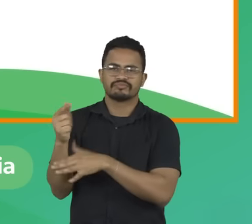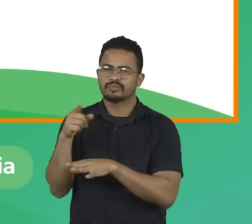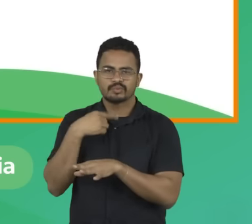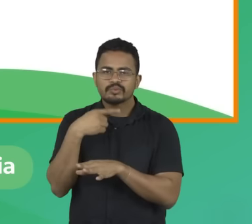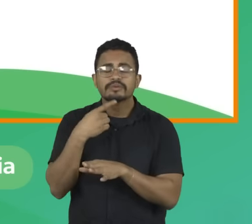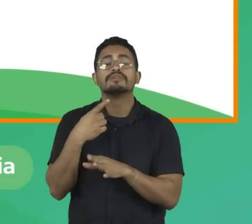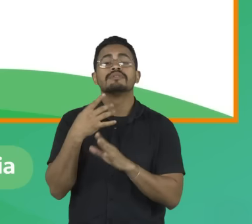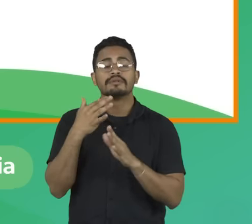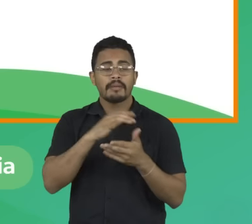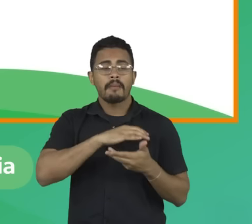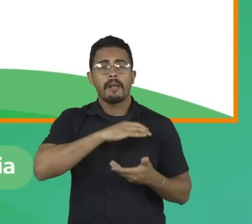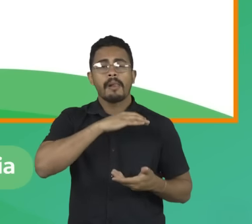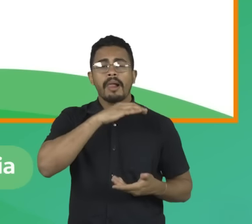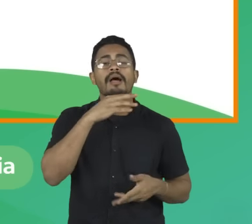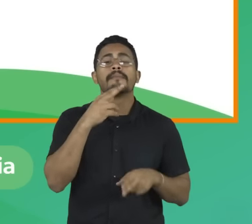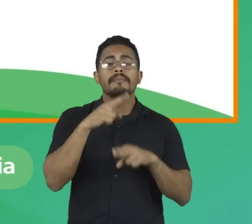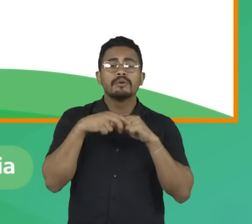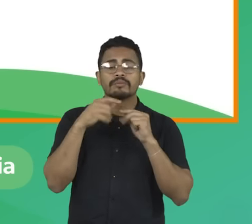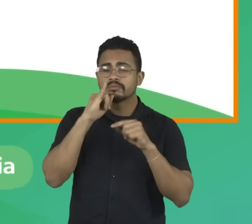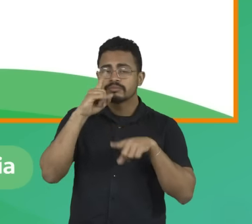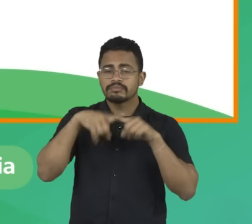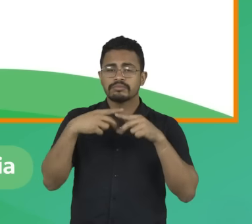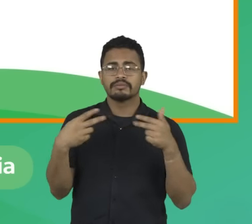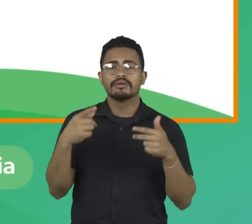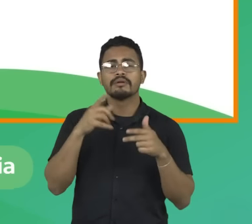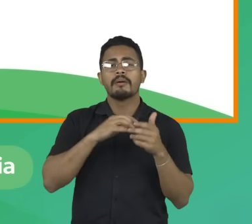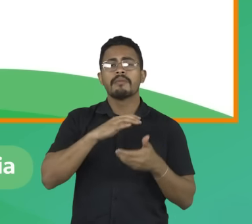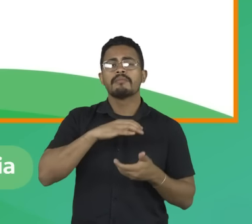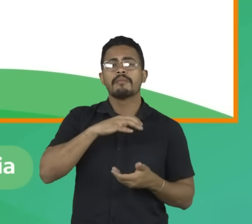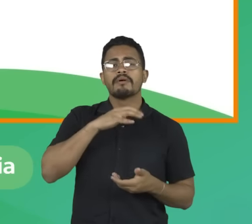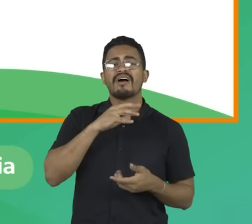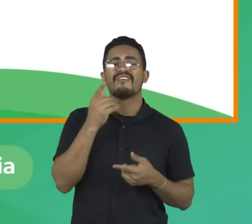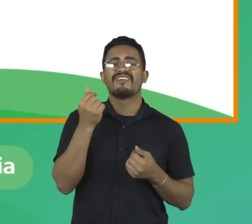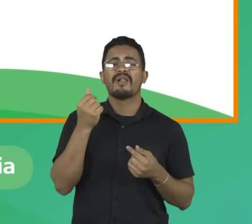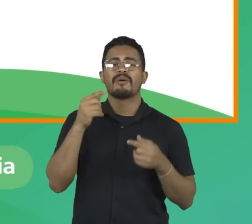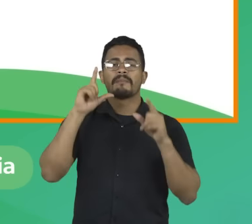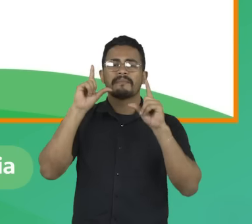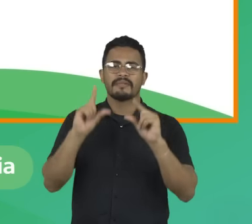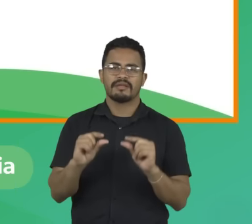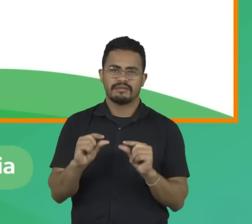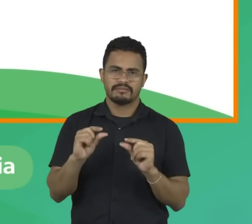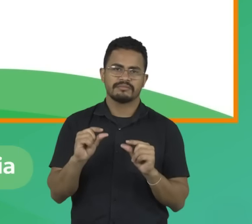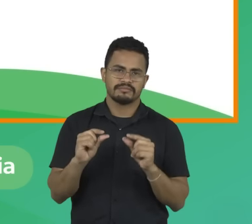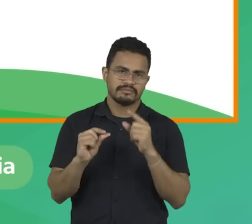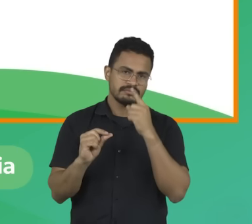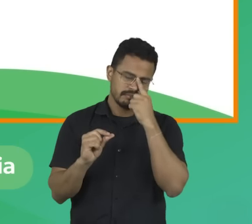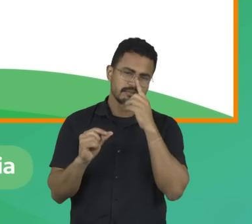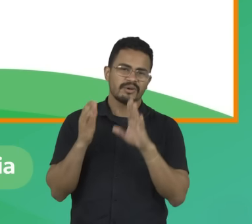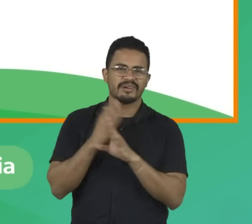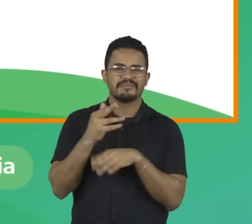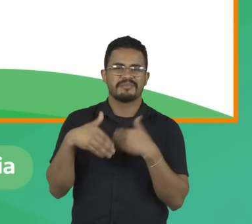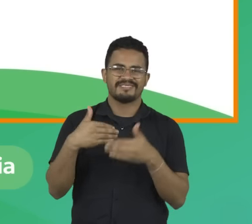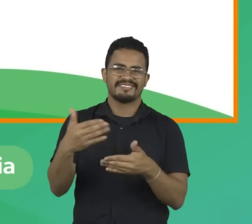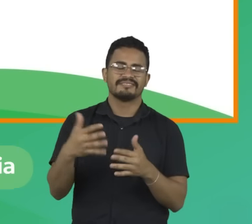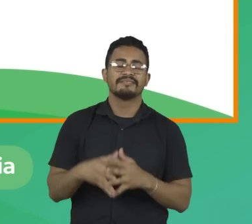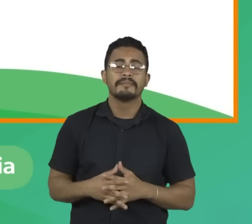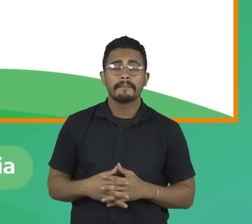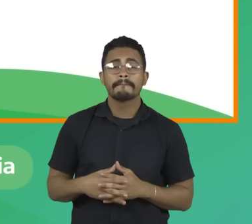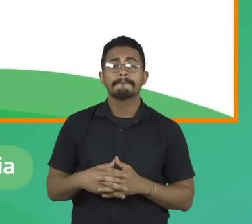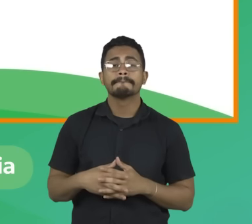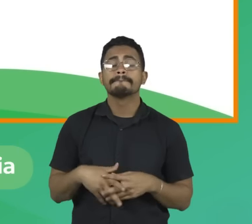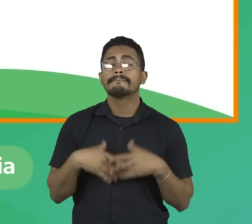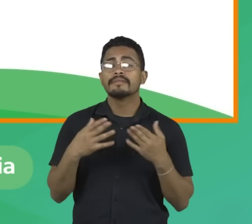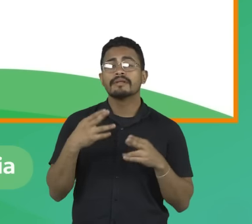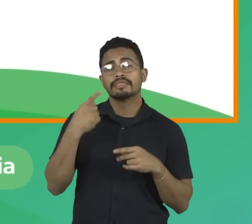e, portanto, produtos que acumulam são produtos cujo valor acaba se perdendo nesse processo lógico. E a ideia deles era